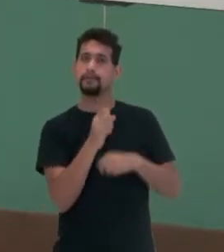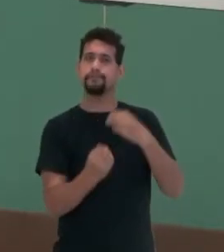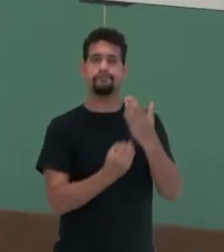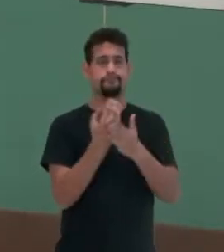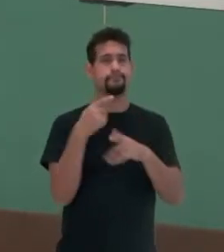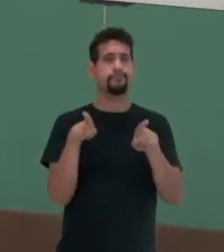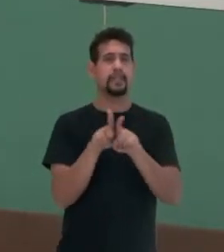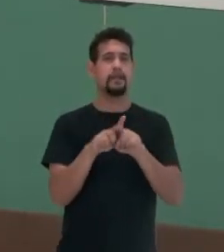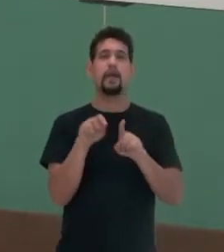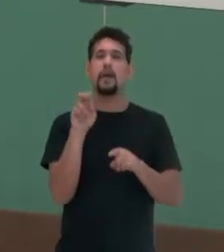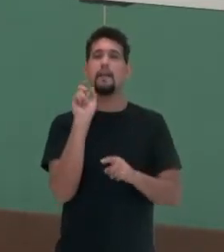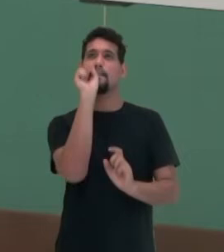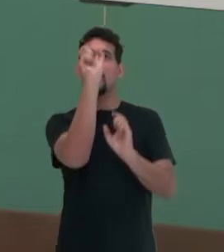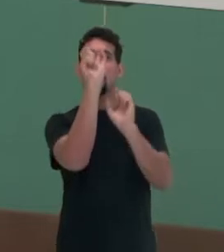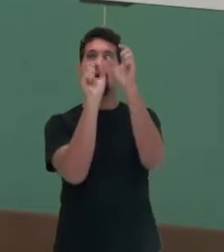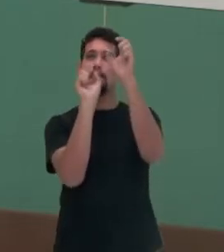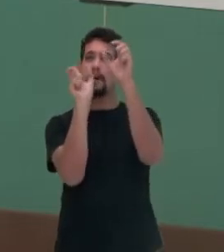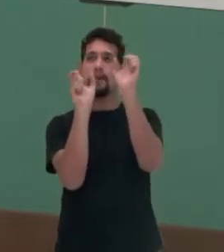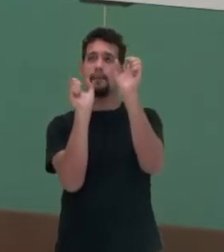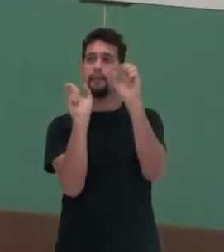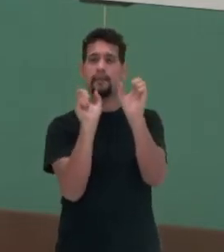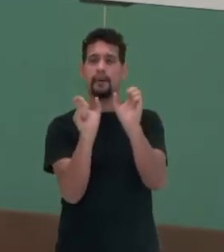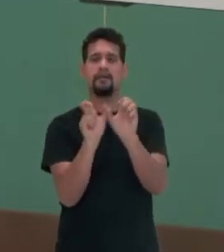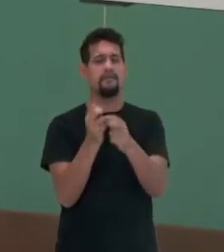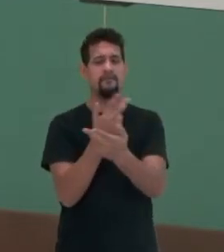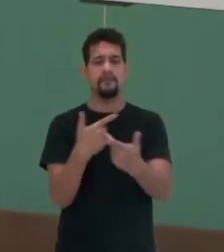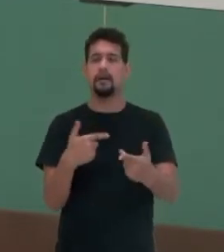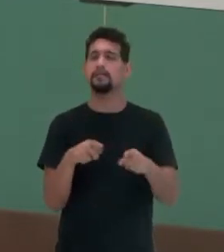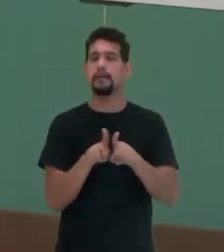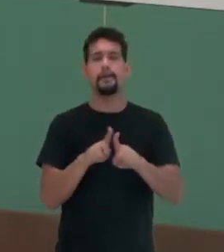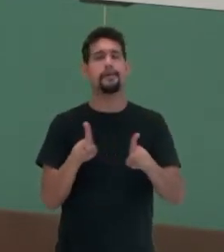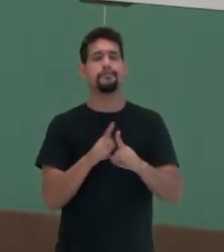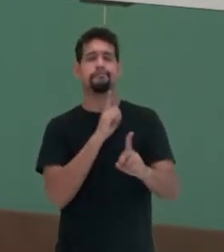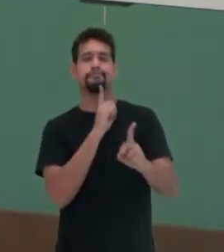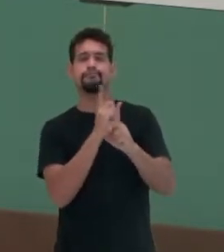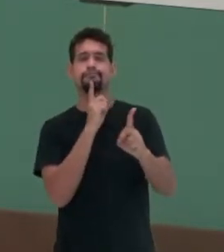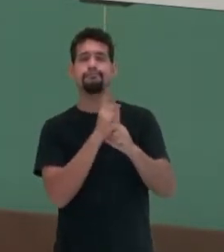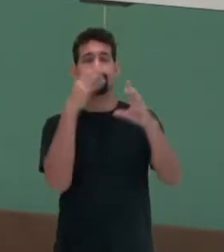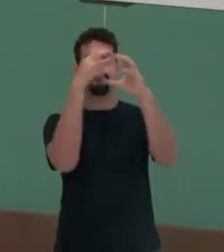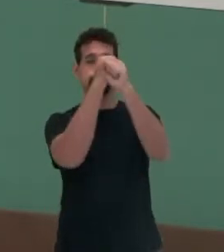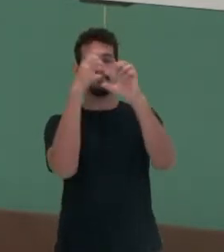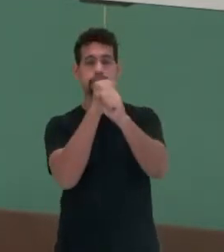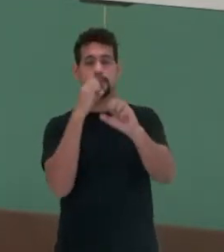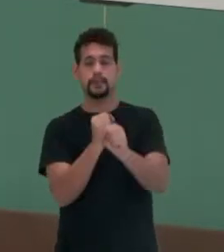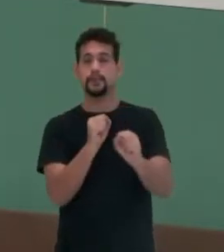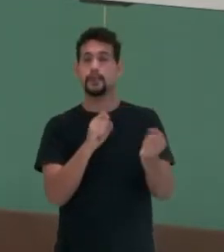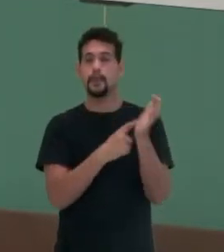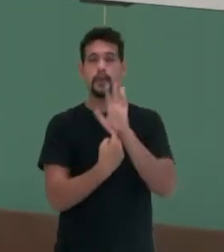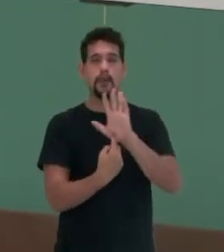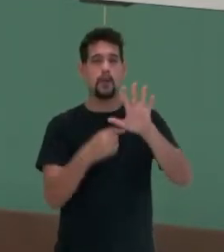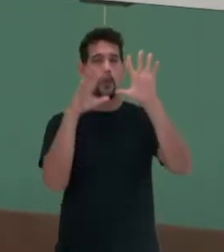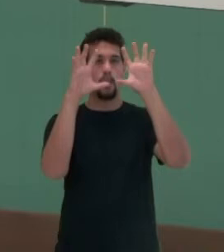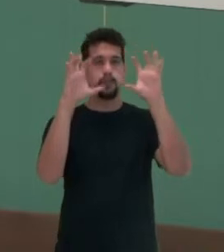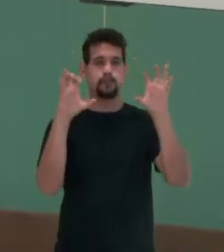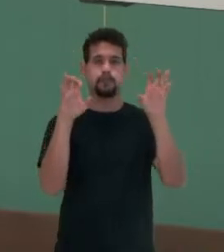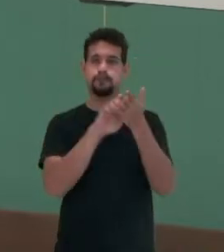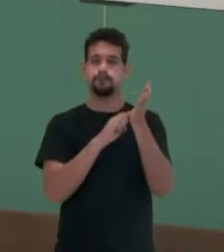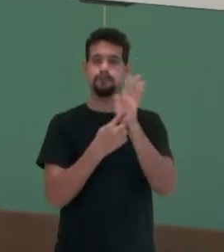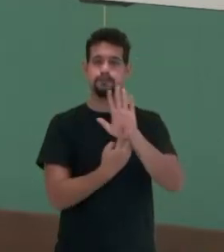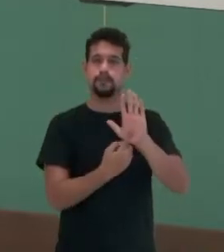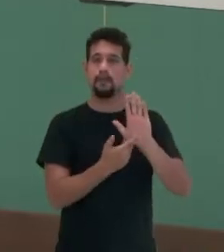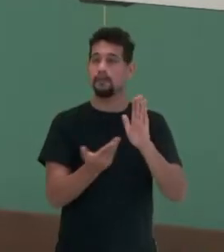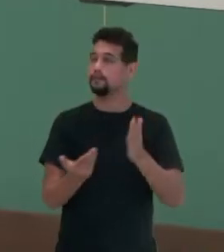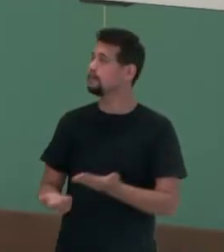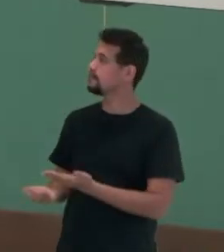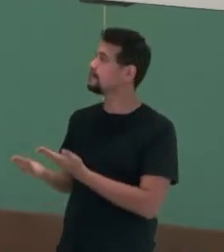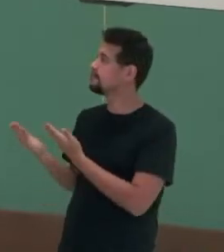e que você vai colocando as palavras ali, vocês vão colocando as palavras ali e vai montando, aparecendo essa nuvem como essa aqui, que tem aqui